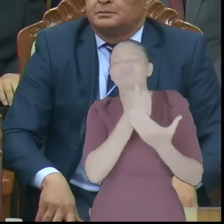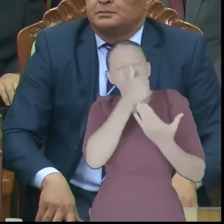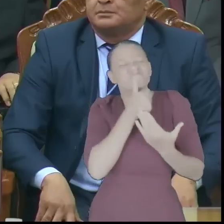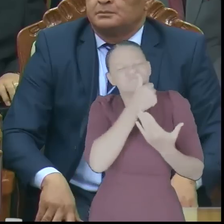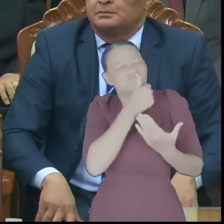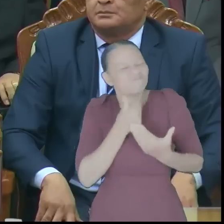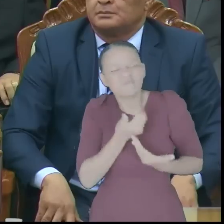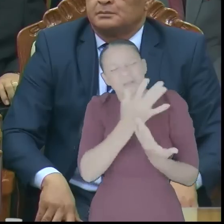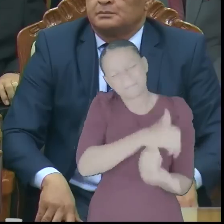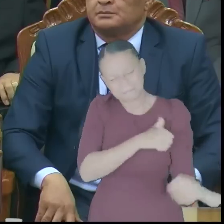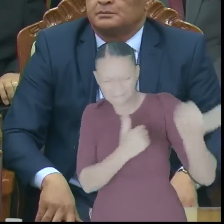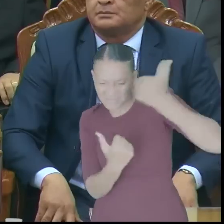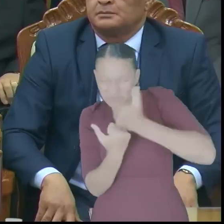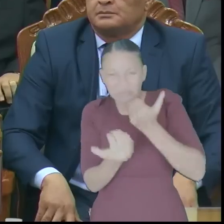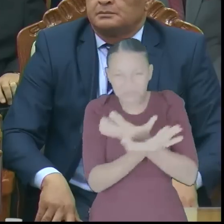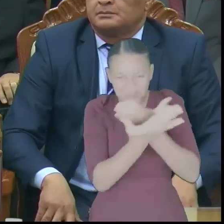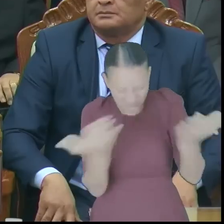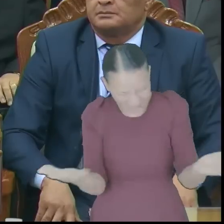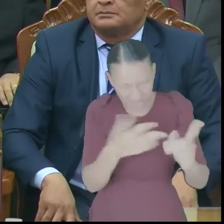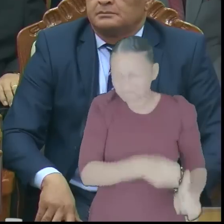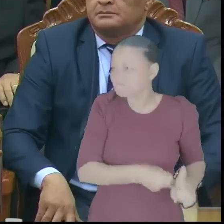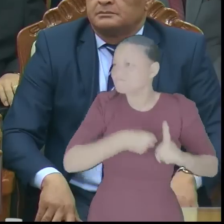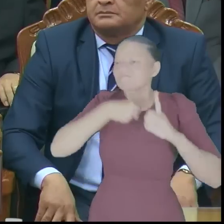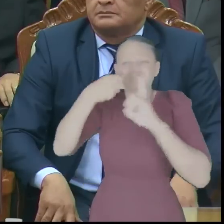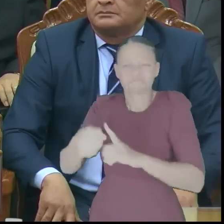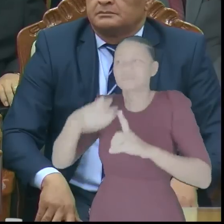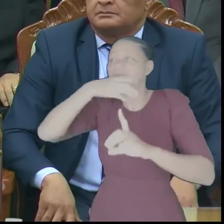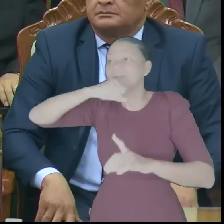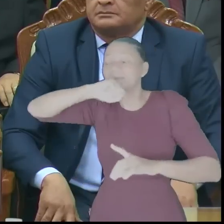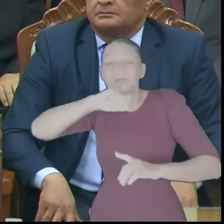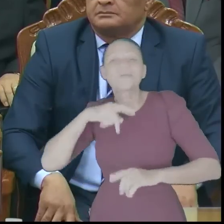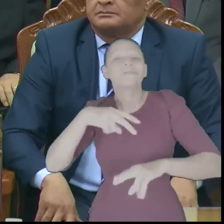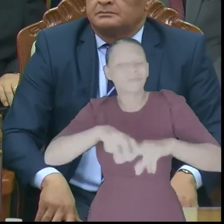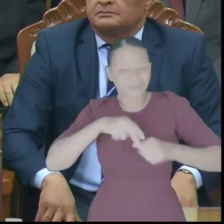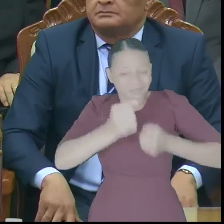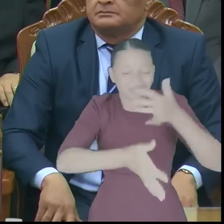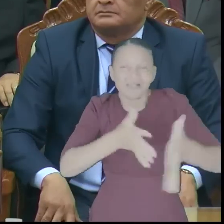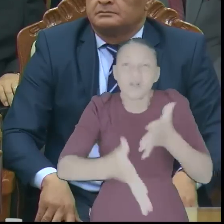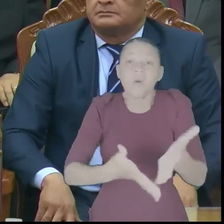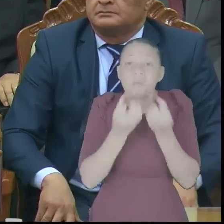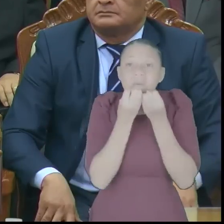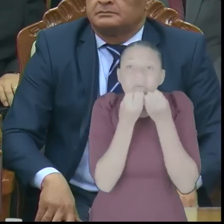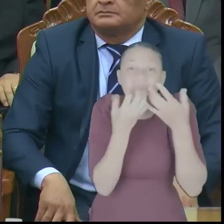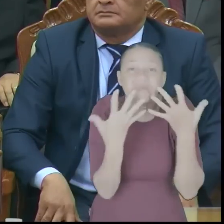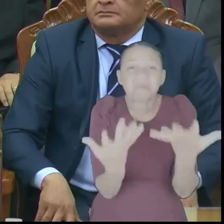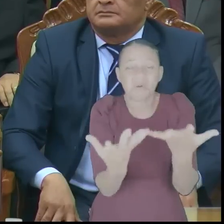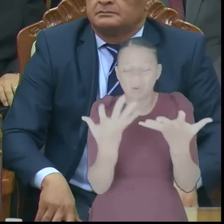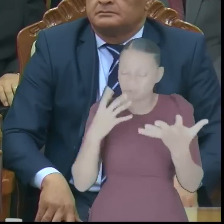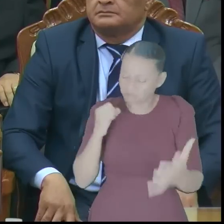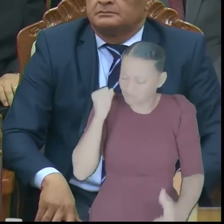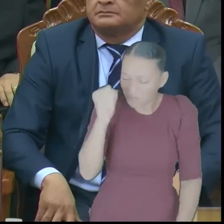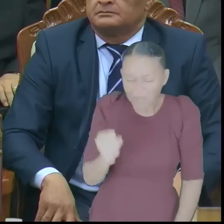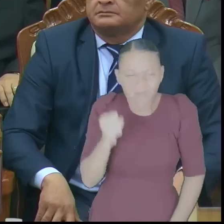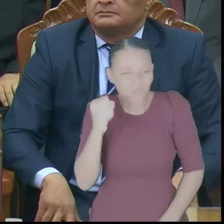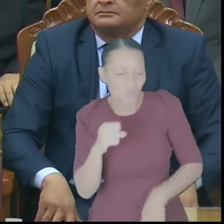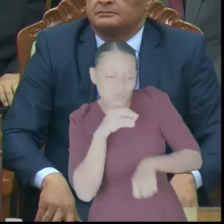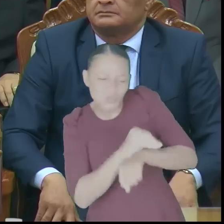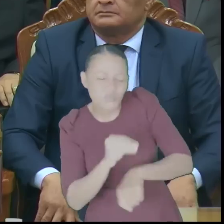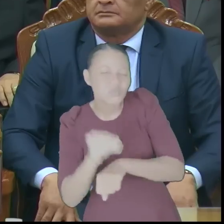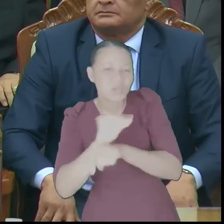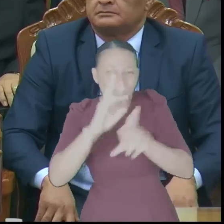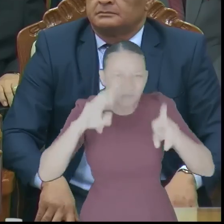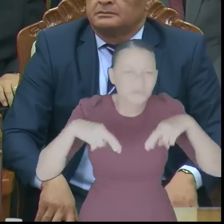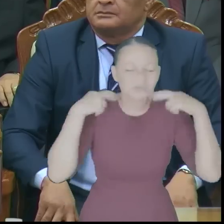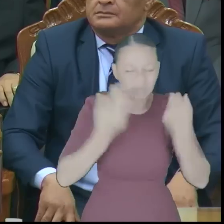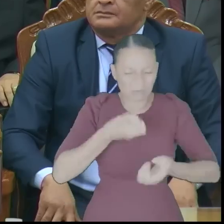isto é uma entrega verdadeira. Por isso ele disse: o bom pastor dá a sua vida pelas ovelhas. E ele não disse da boca